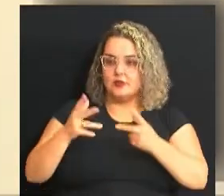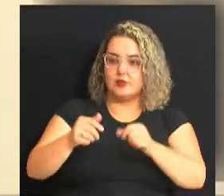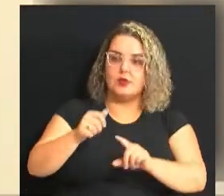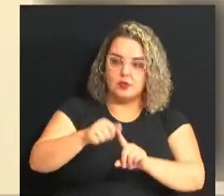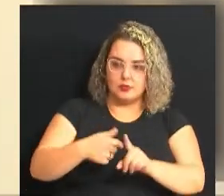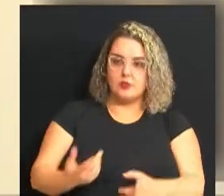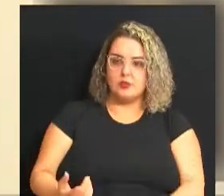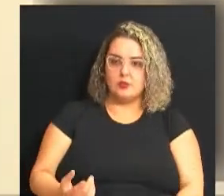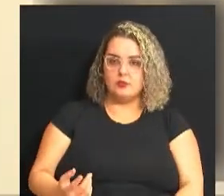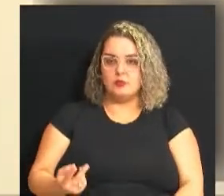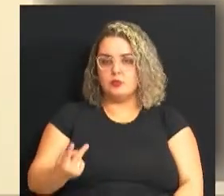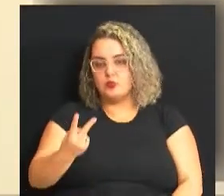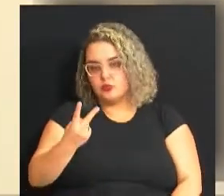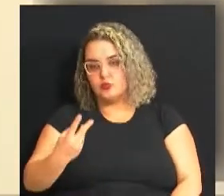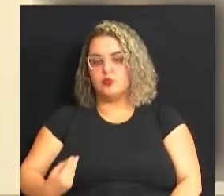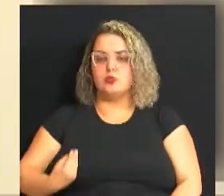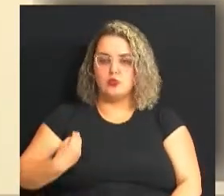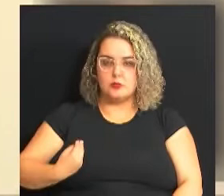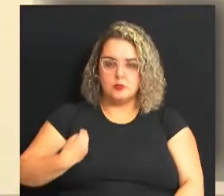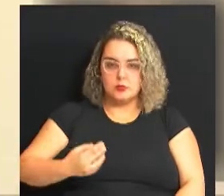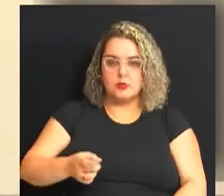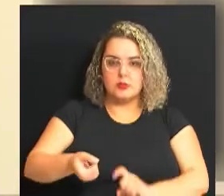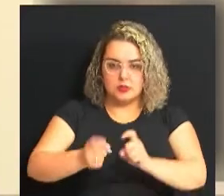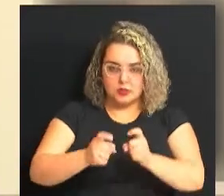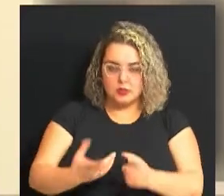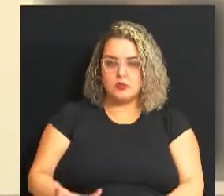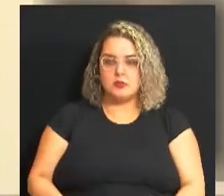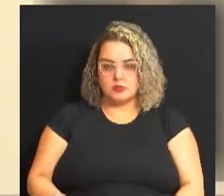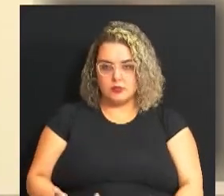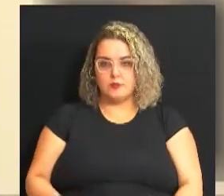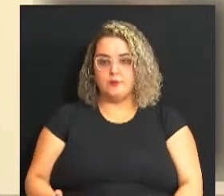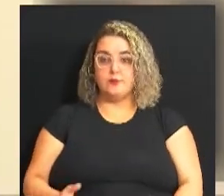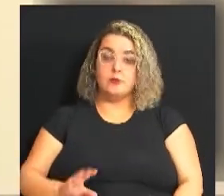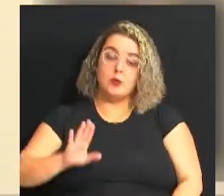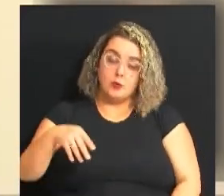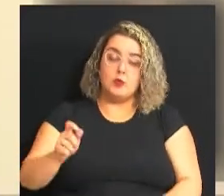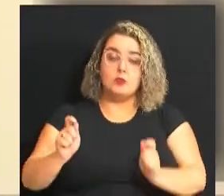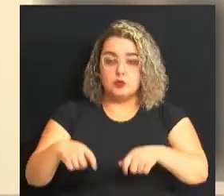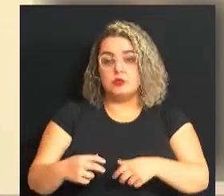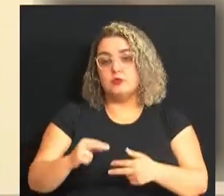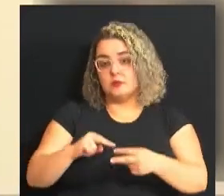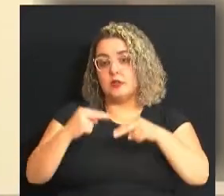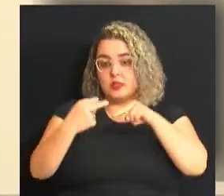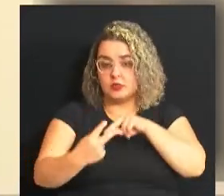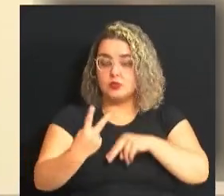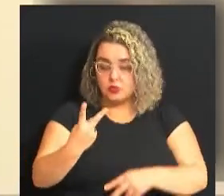no mínimo 2 presenciais e, se quando possível, a gente faz mais 2 virtuais, né?